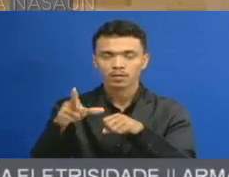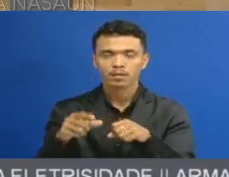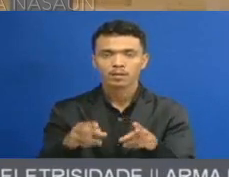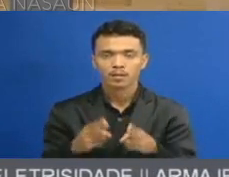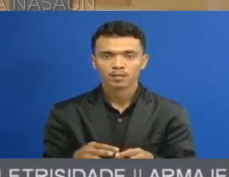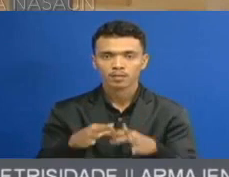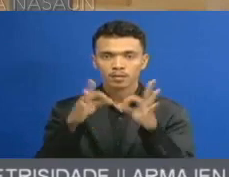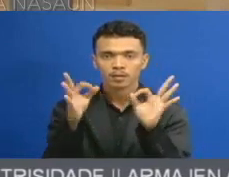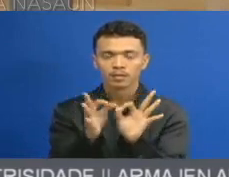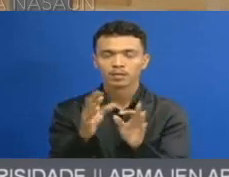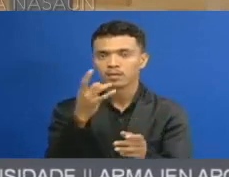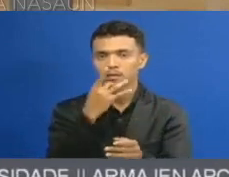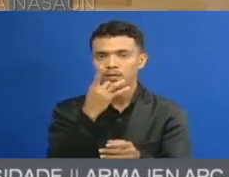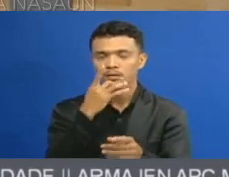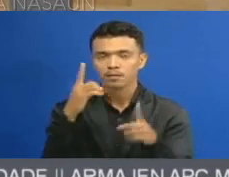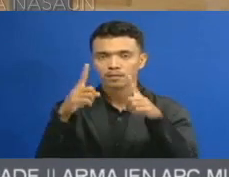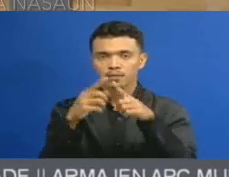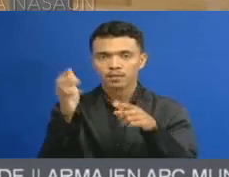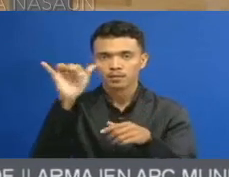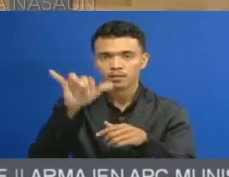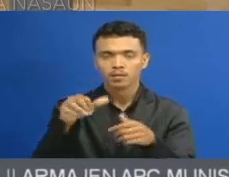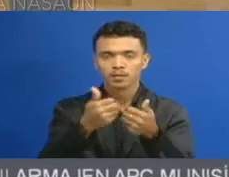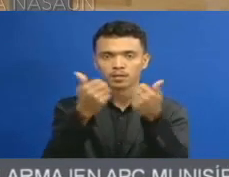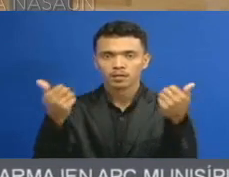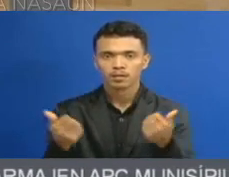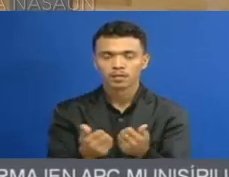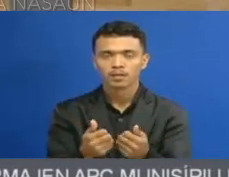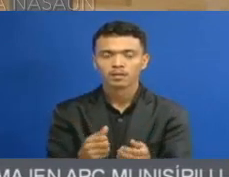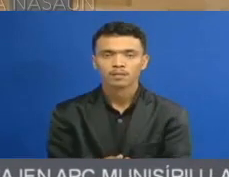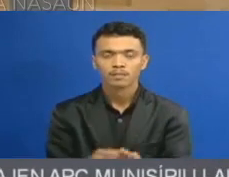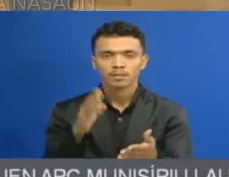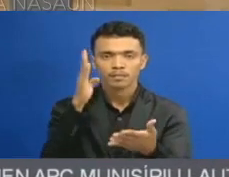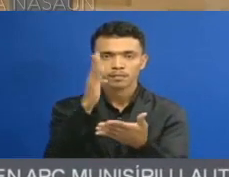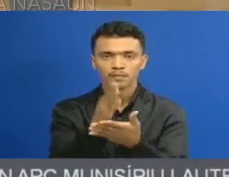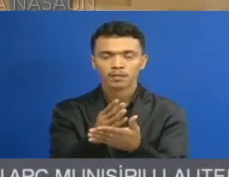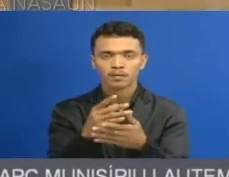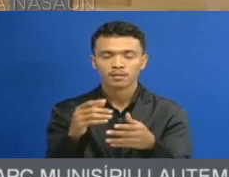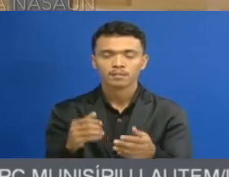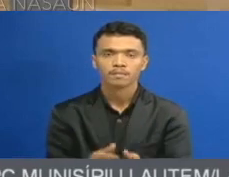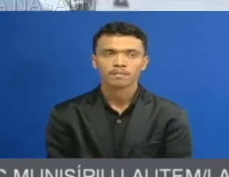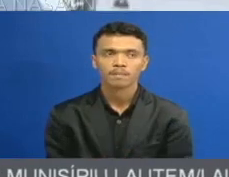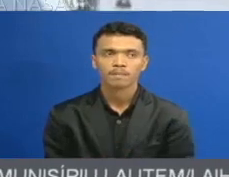acelera a instalação linha eletricidade basira na aldeia e Hanebe durante ne abandona projeto.